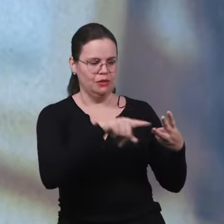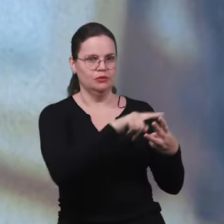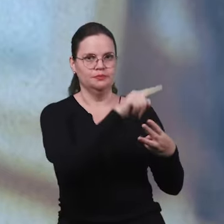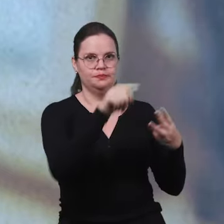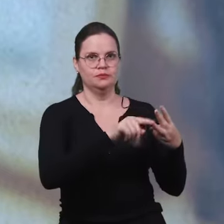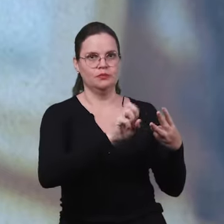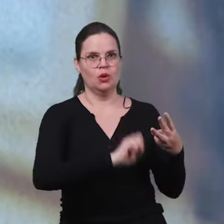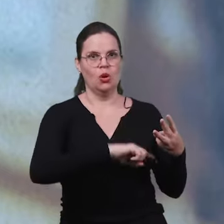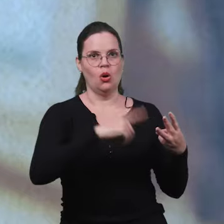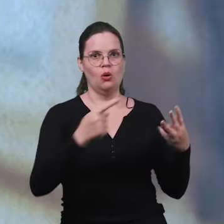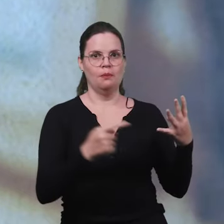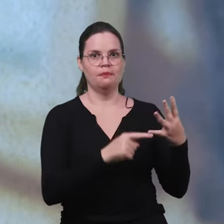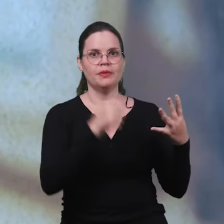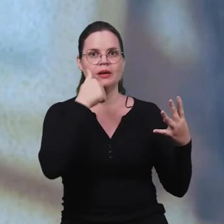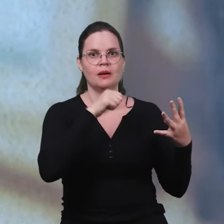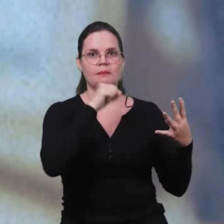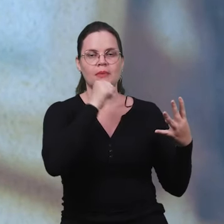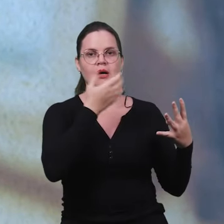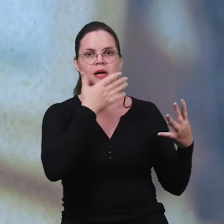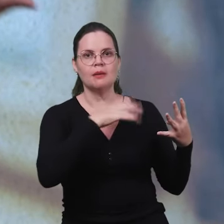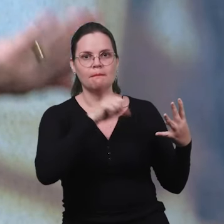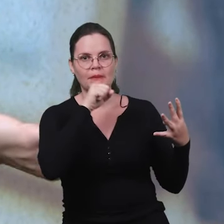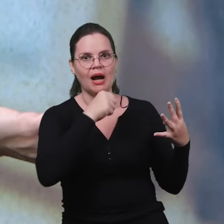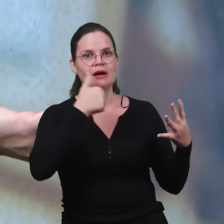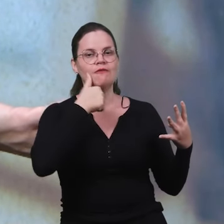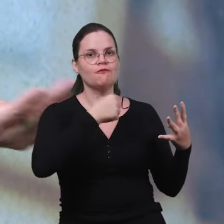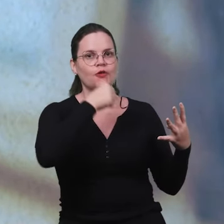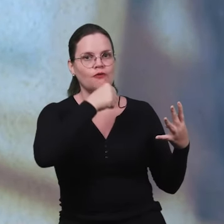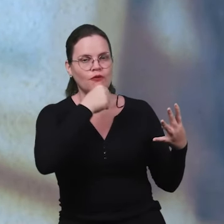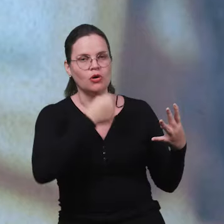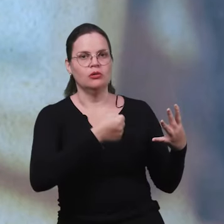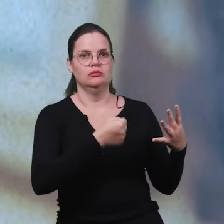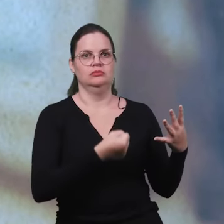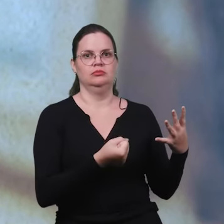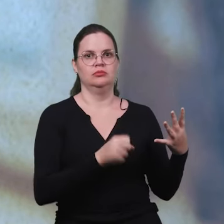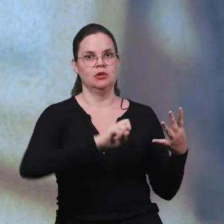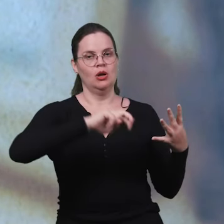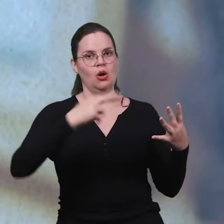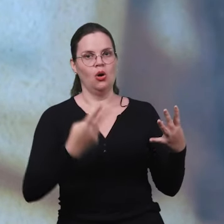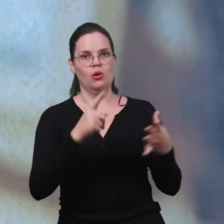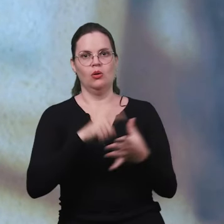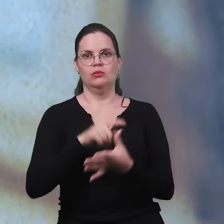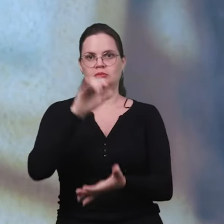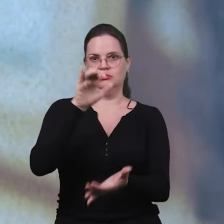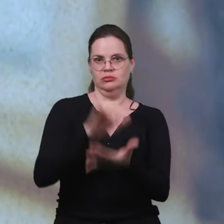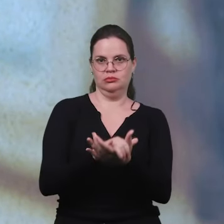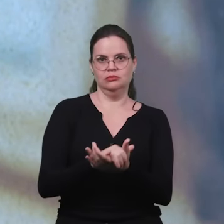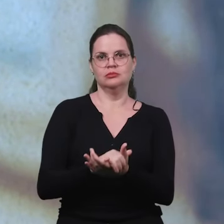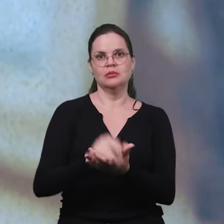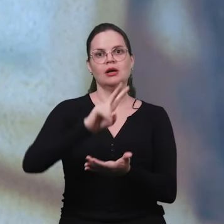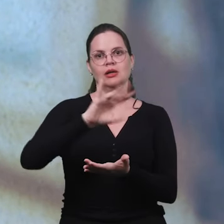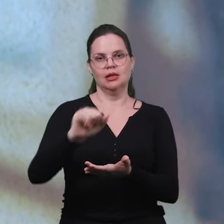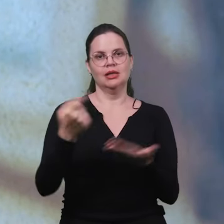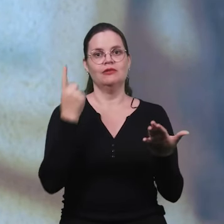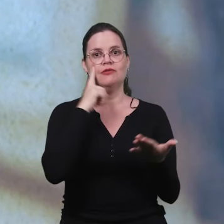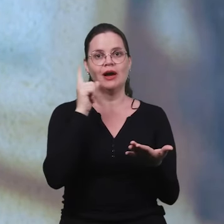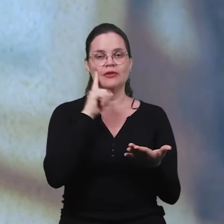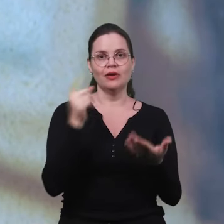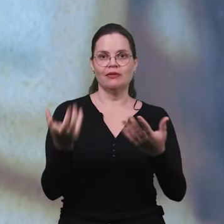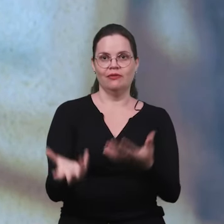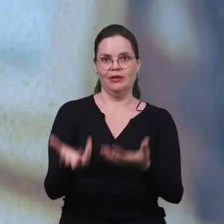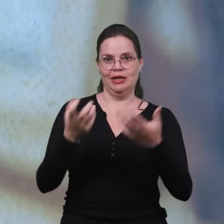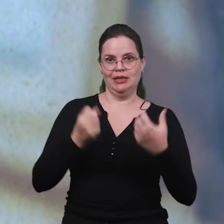tiver descendentes, né? Ascendentes, pais, avós, bisavós e o cônjuge ou o companheiro, que vai concorrer, ou seja, que recebe a